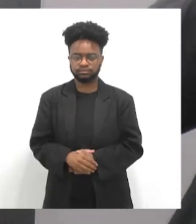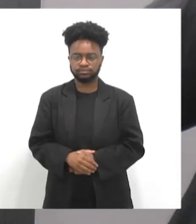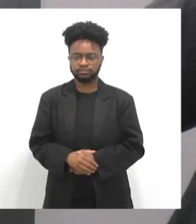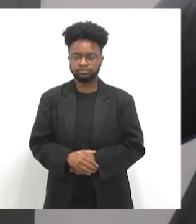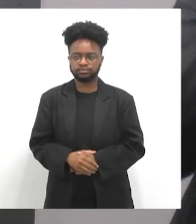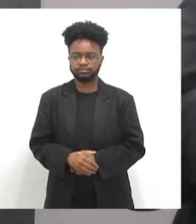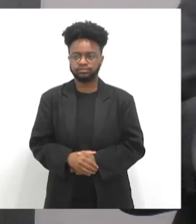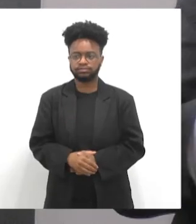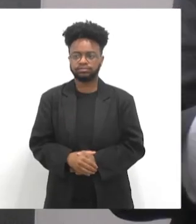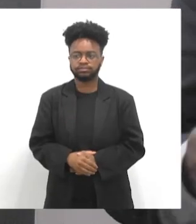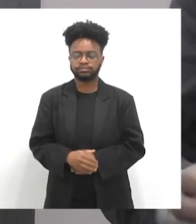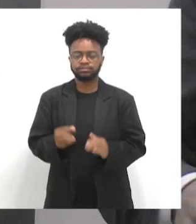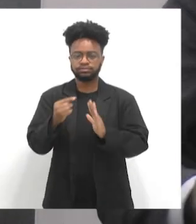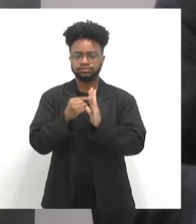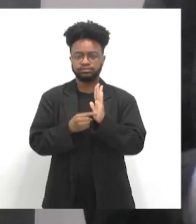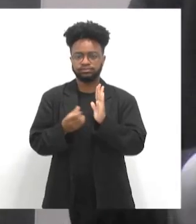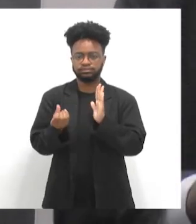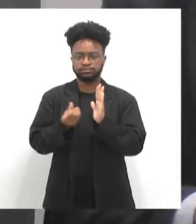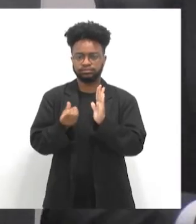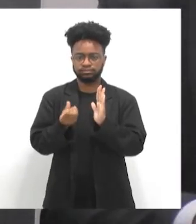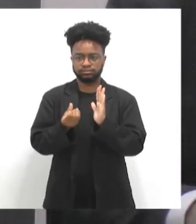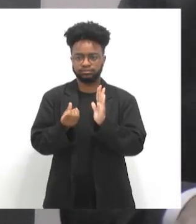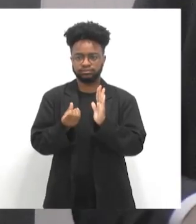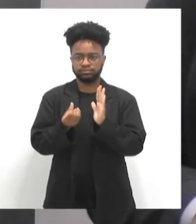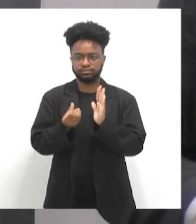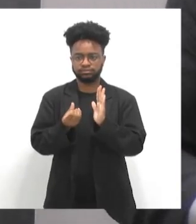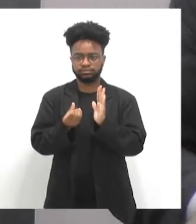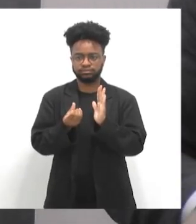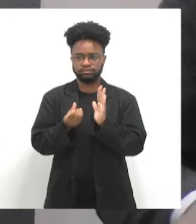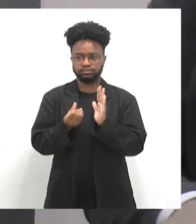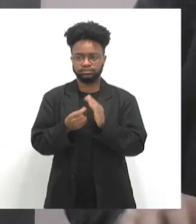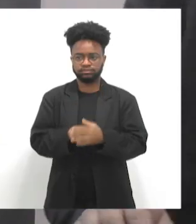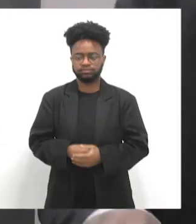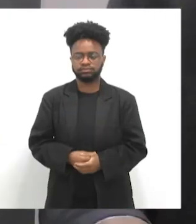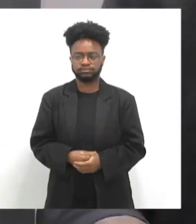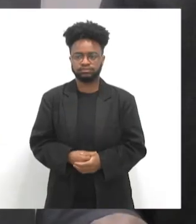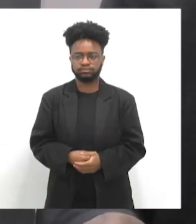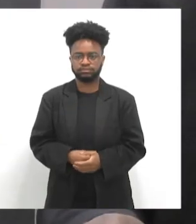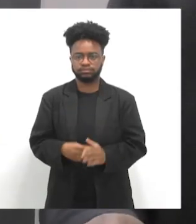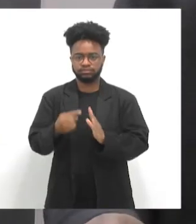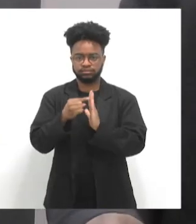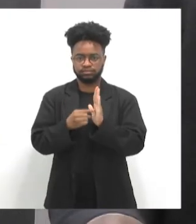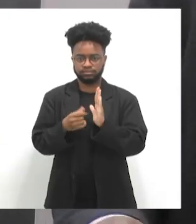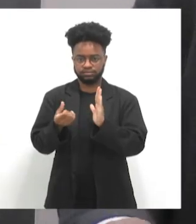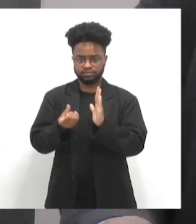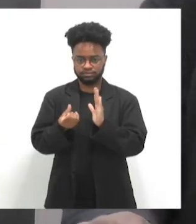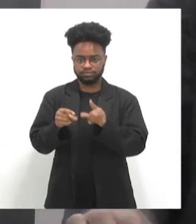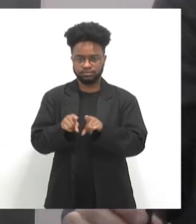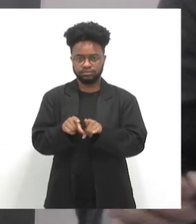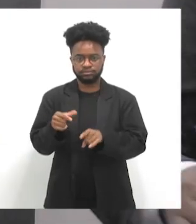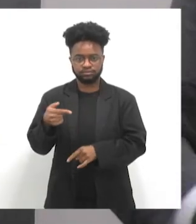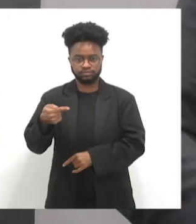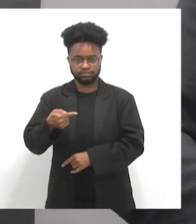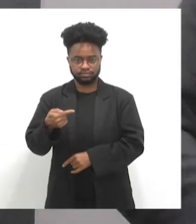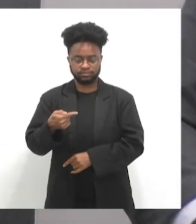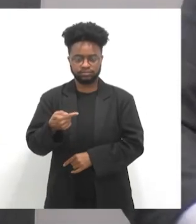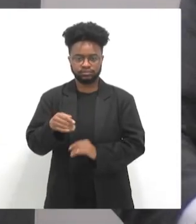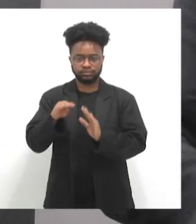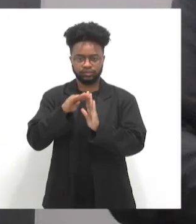Aprovado. Item 6, sobre... o item 6 e 7 da pauta,